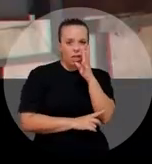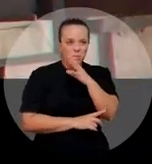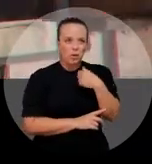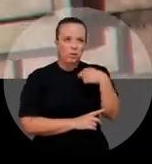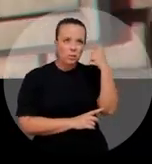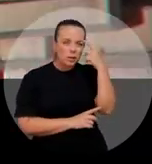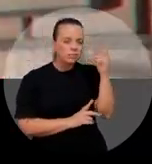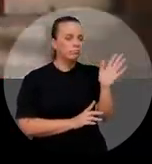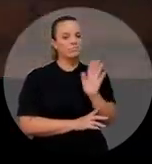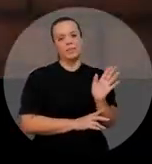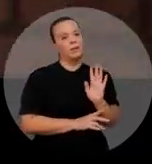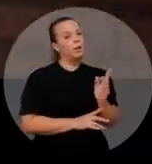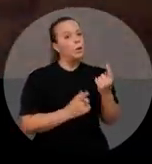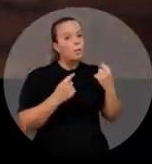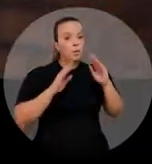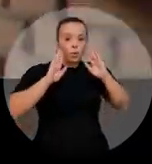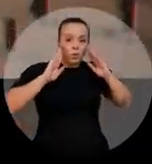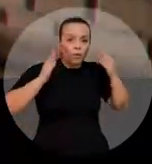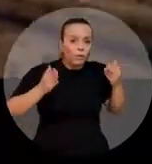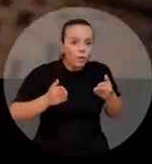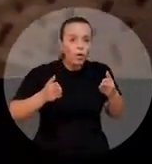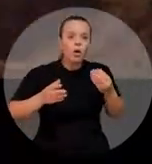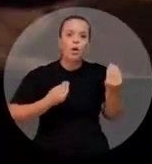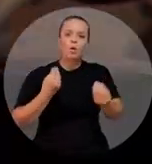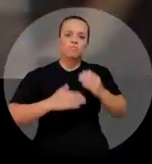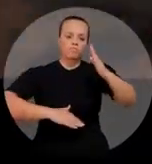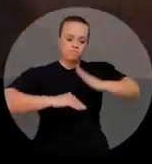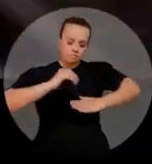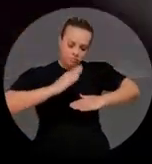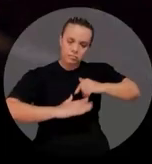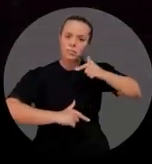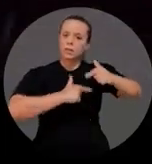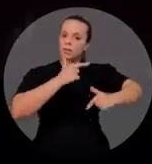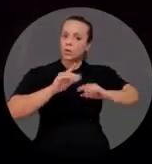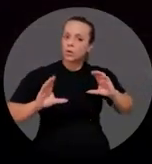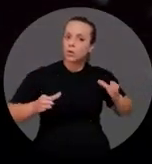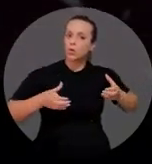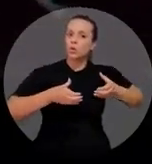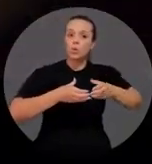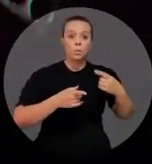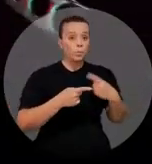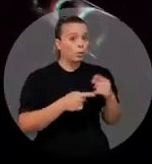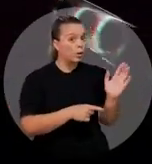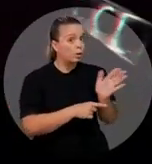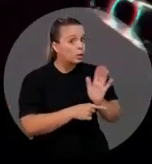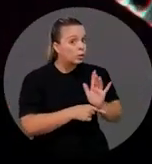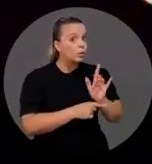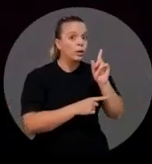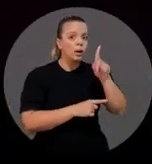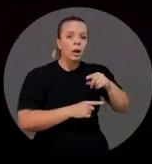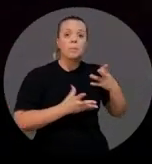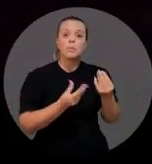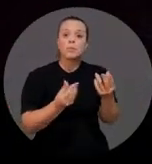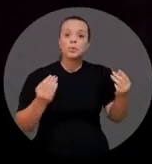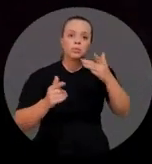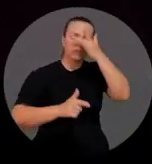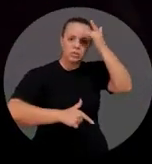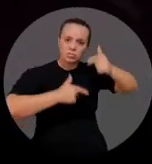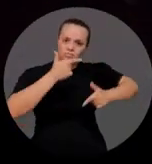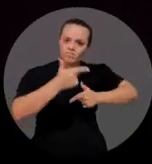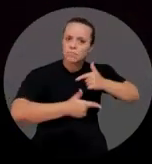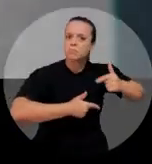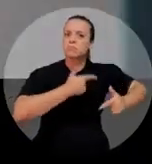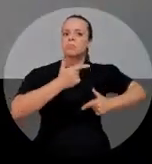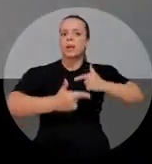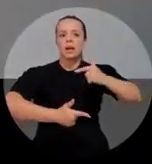rebelde assim quanto eu imaginava e se enfocar pra um caminho mais profissional de indústria, porque a gente tá falando de cinema, a gente fala de indústria, de muita